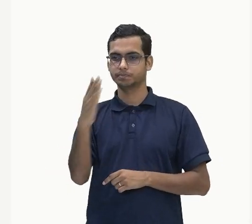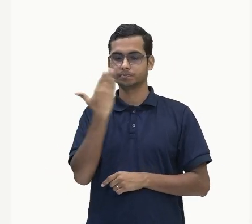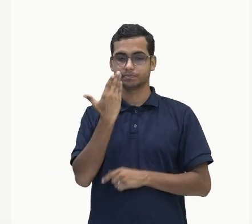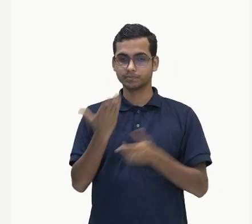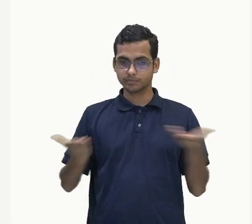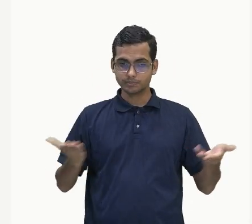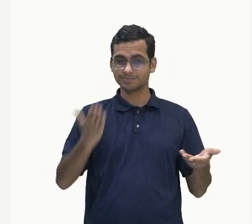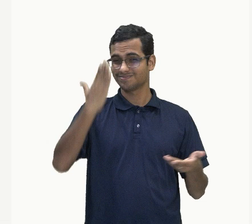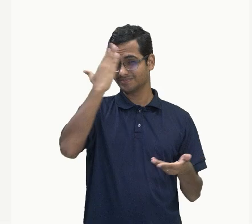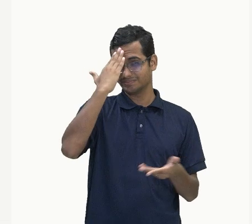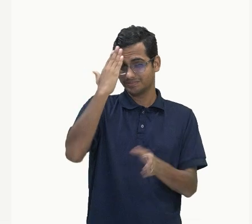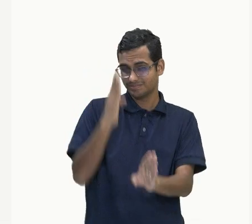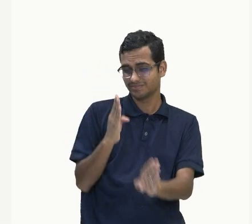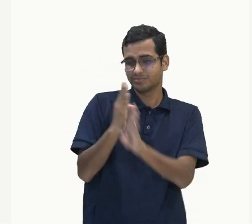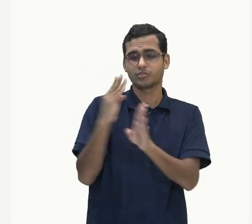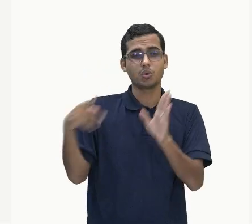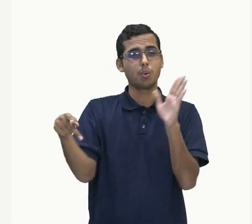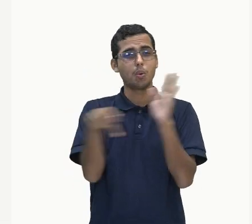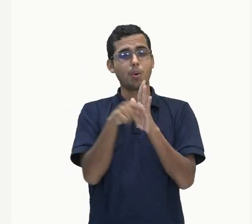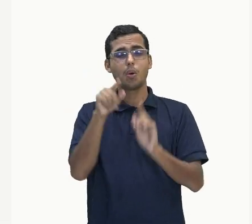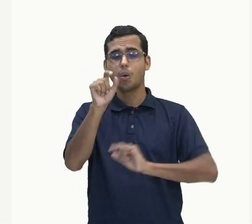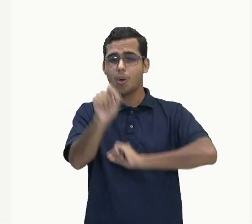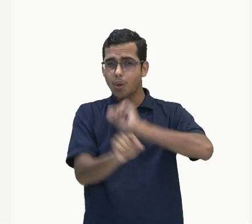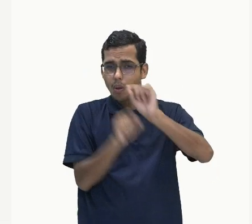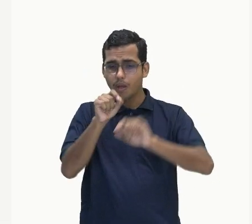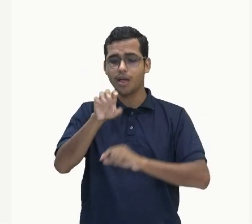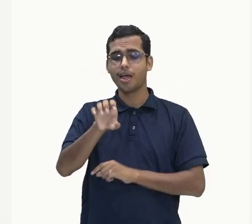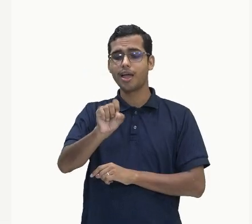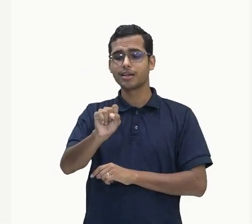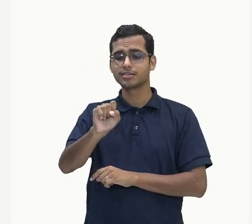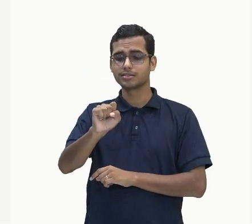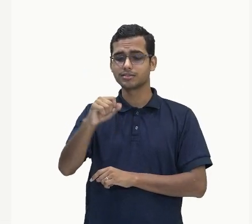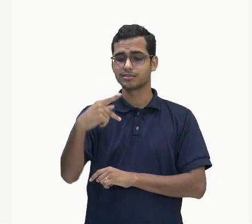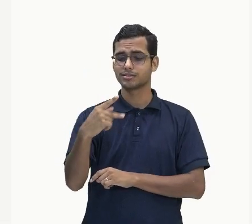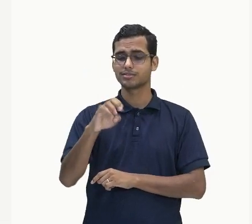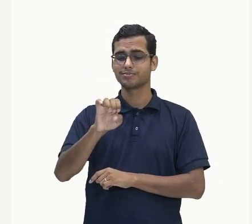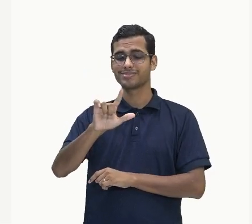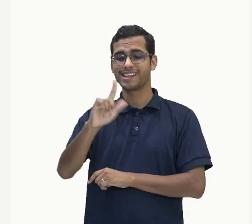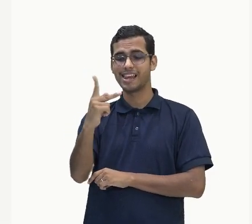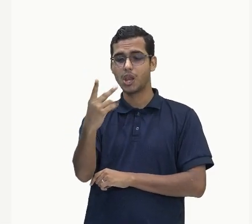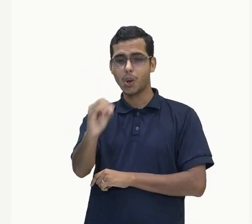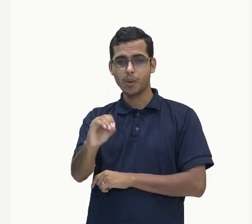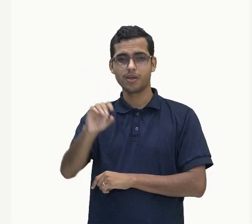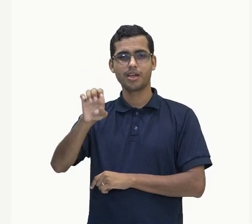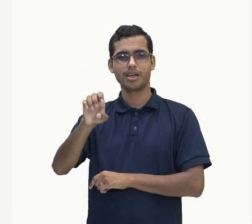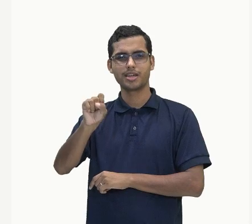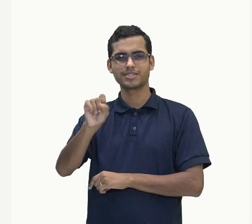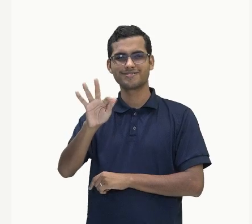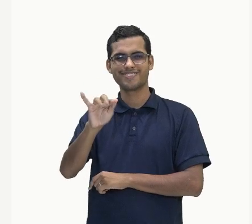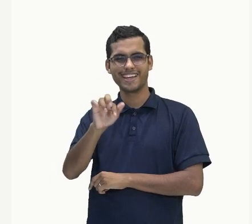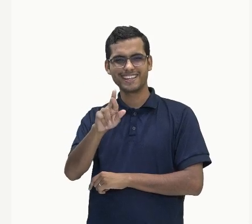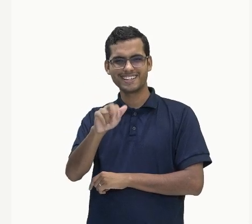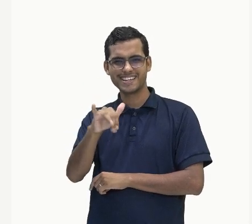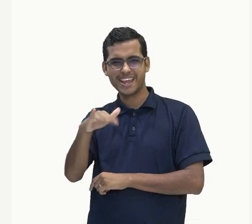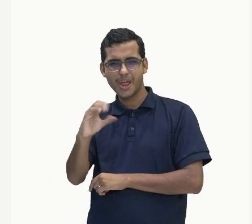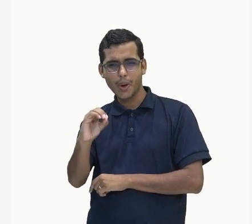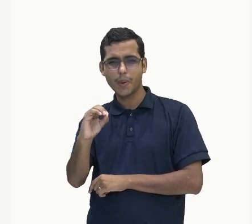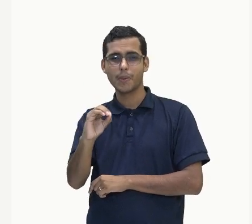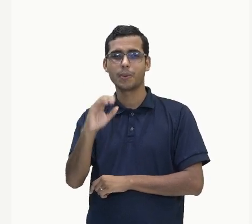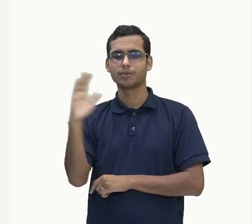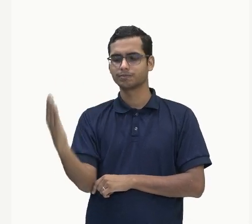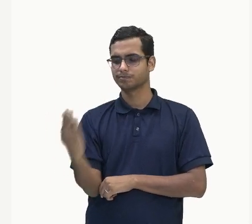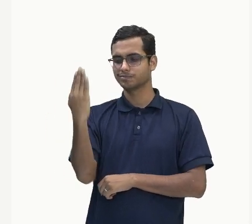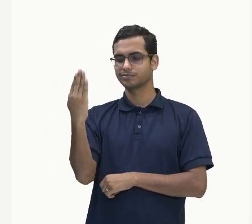pouco sobre os espelhos esféricos. E aí, olha só, o que é um espelho esférico? A gente vai chamar de espelho